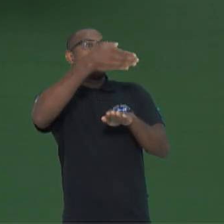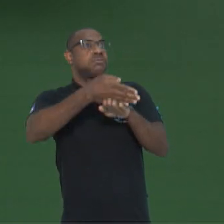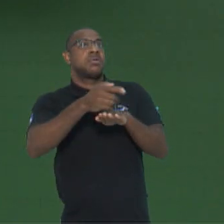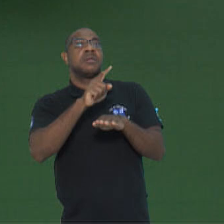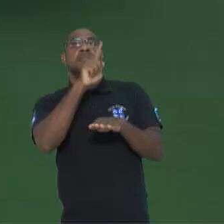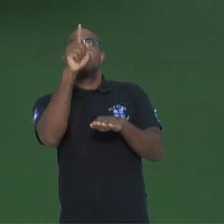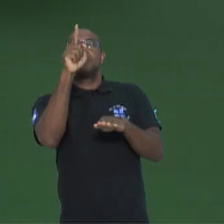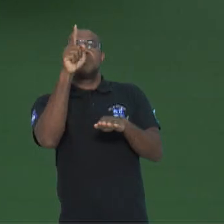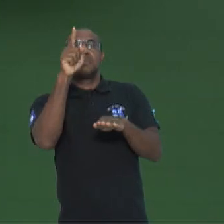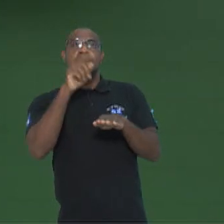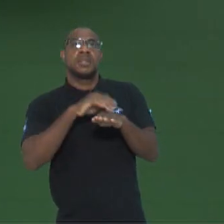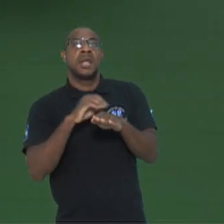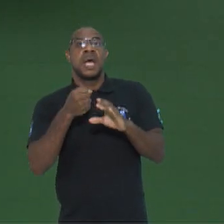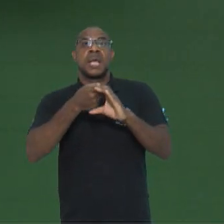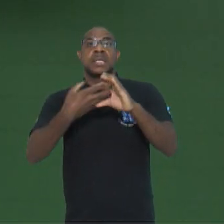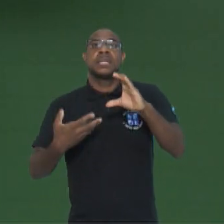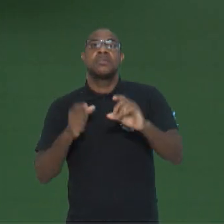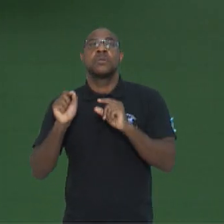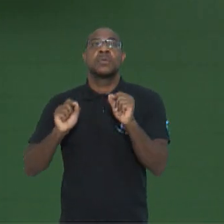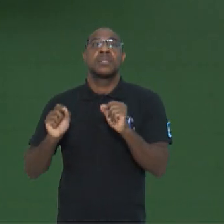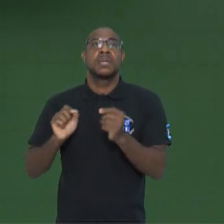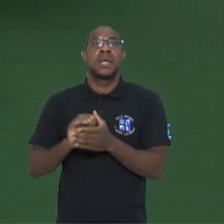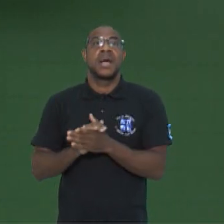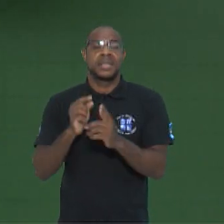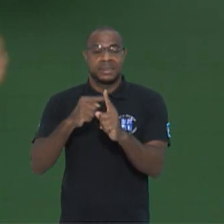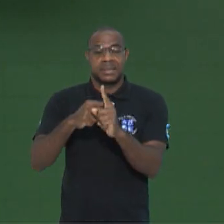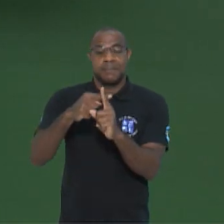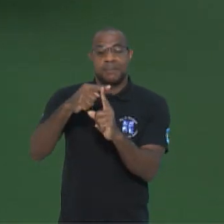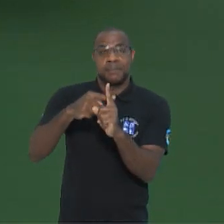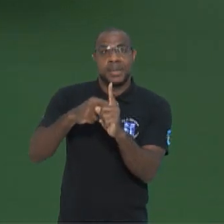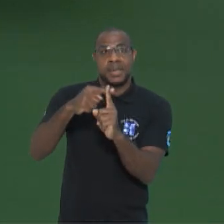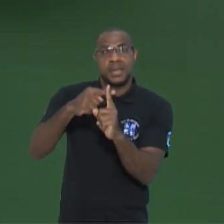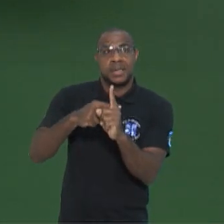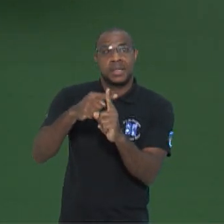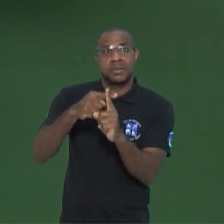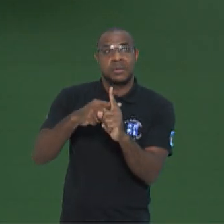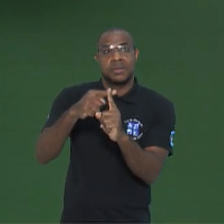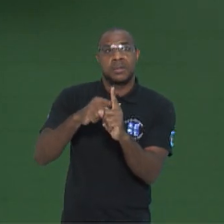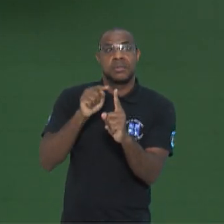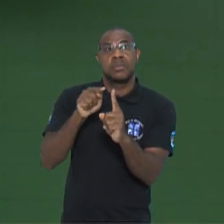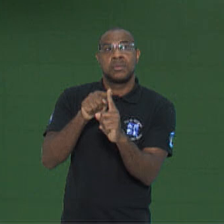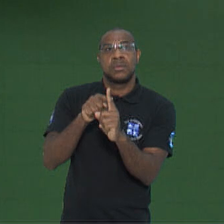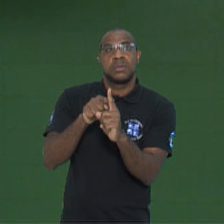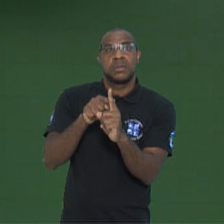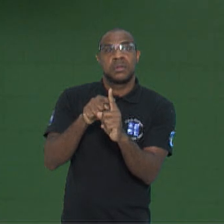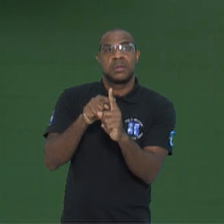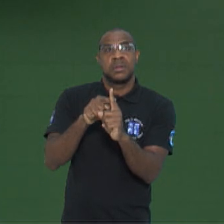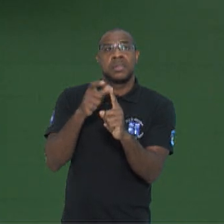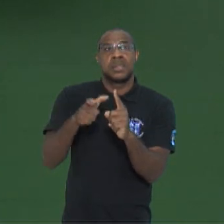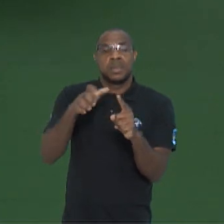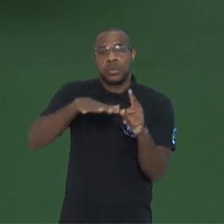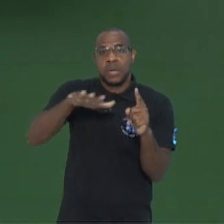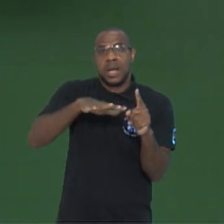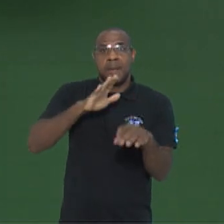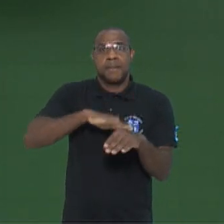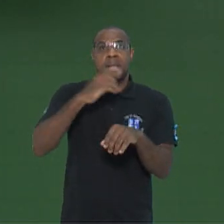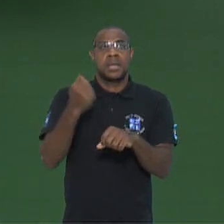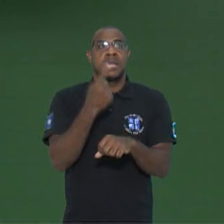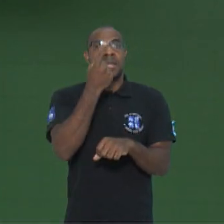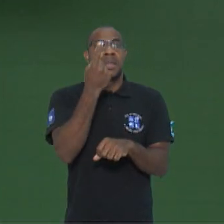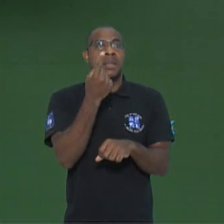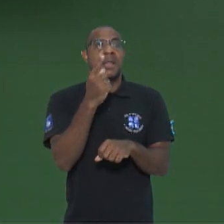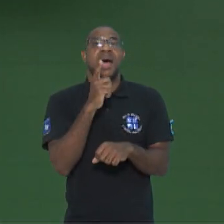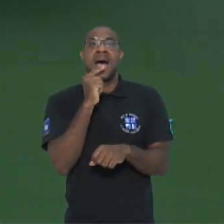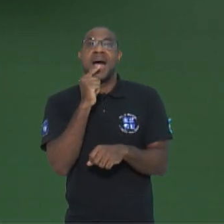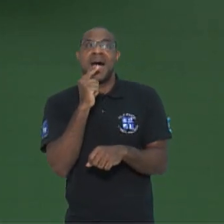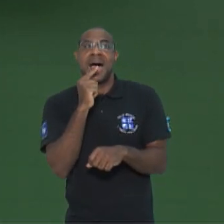Outra característica é a temperatura que a água entra em ebulição. Então, em regiões mais altas, a água ela entra em